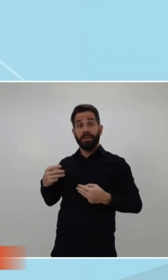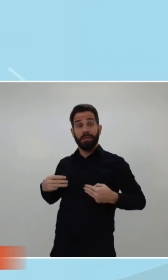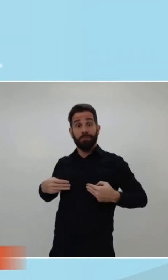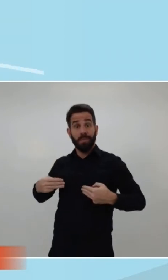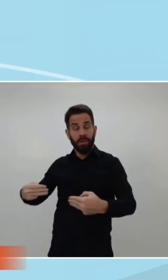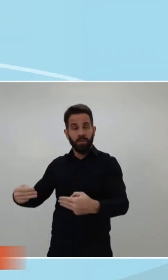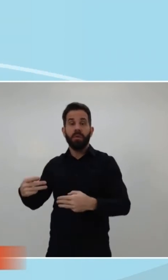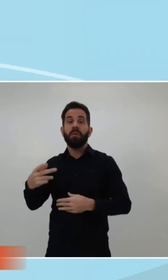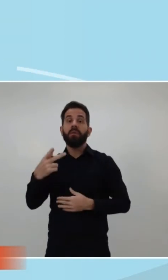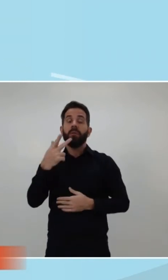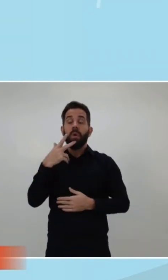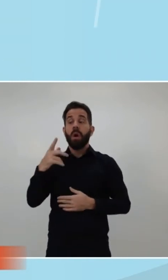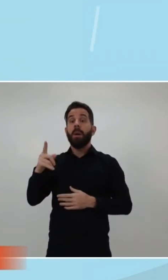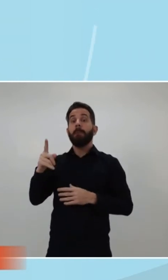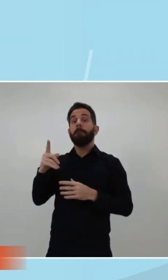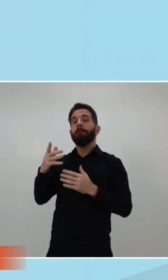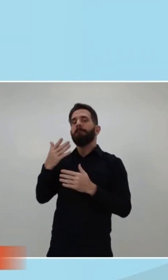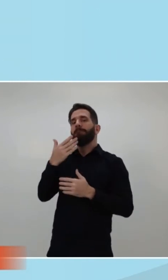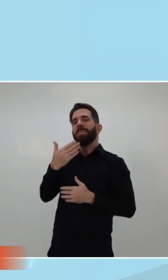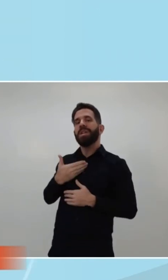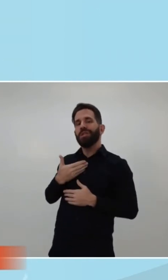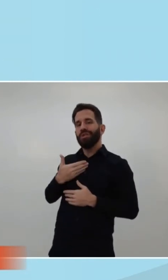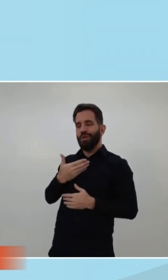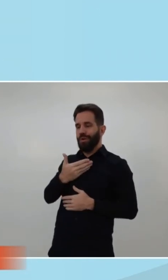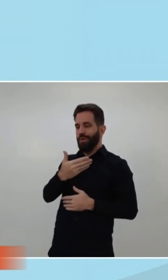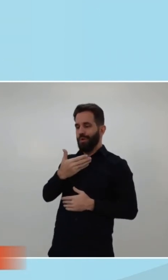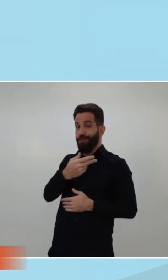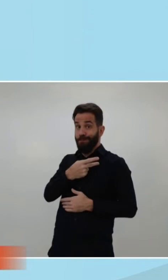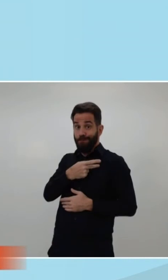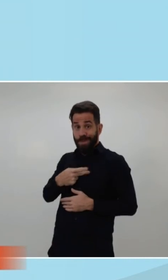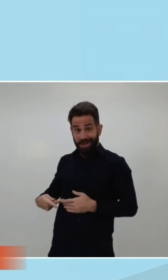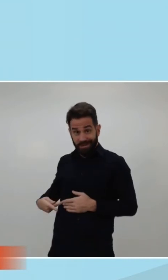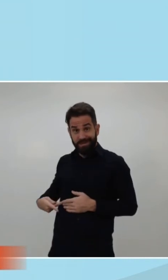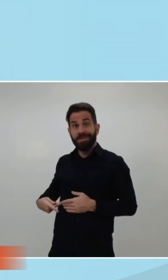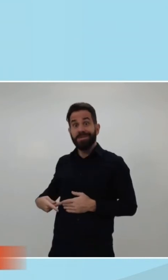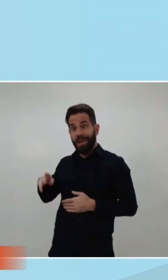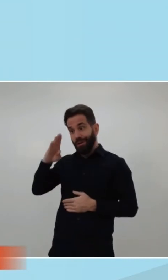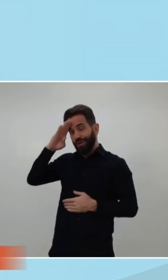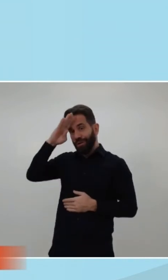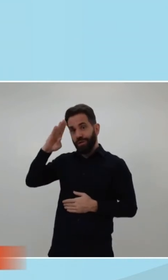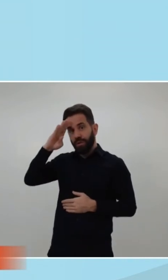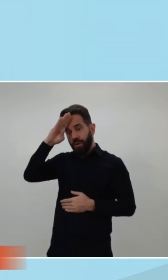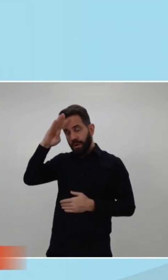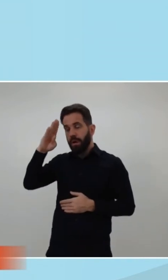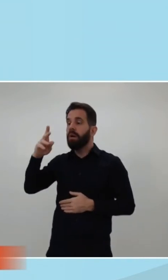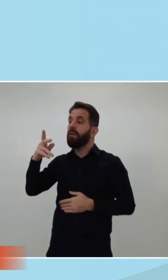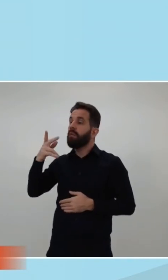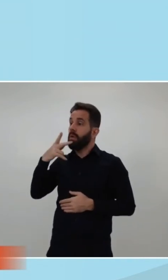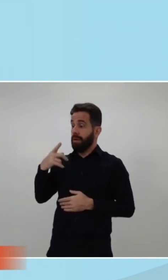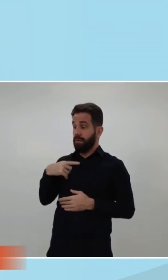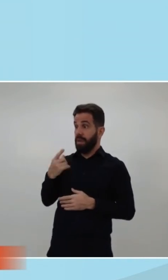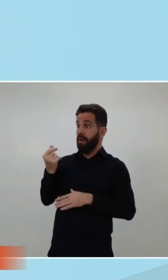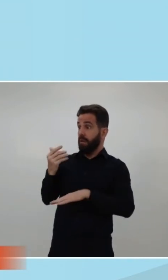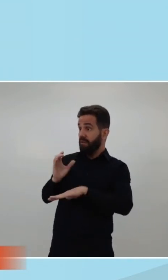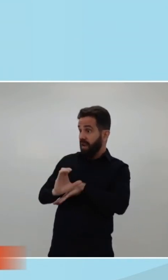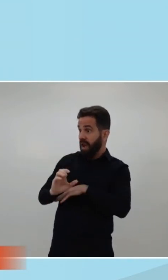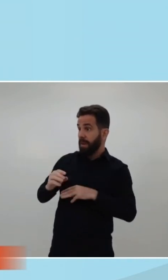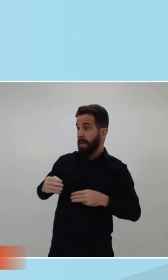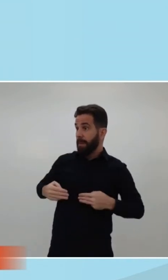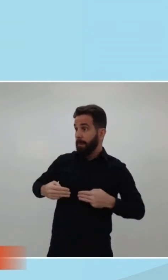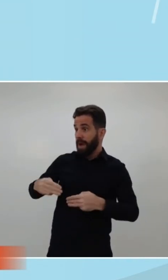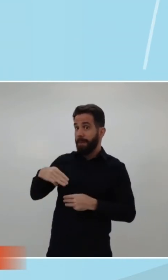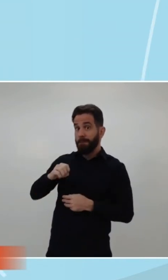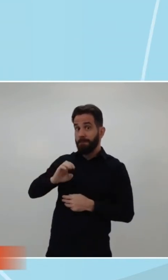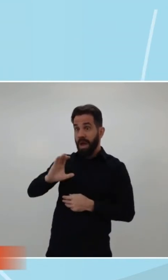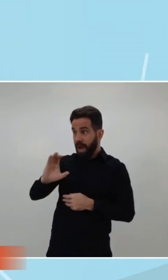do presidente Jair Bolsonaro, ele repassava verbas do MEC para municípios que foram indicados pelo pastor Gilmar